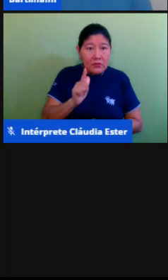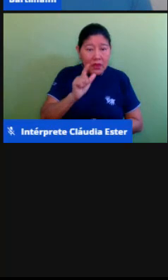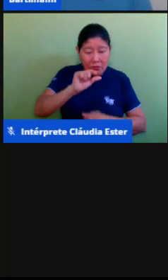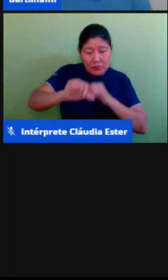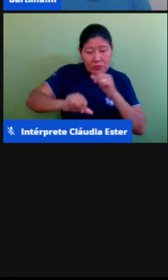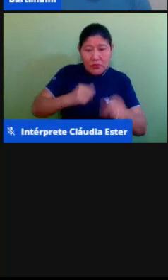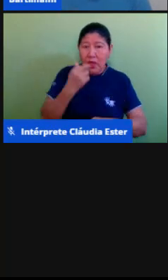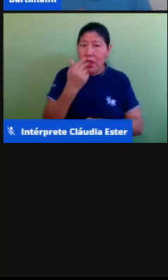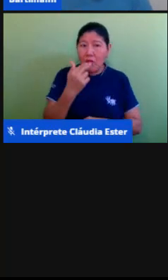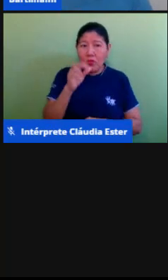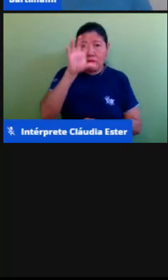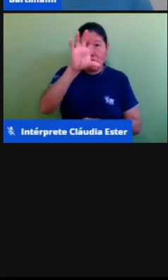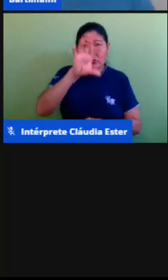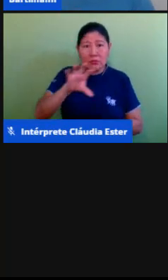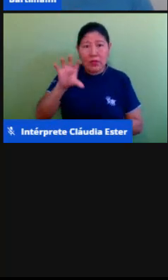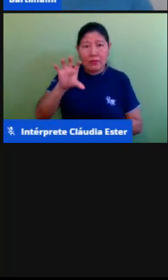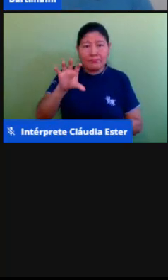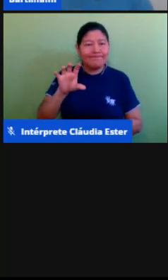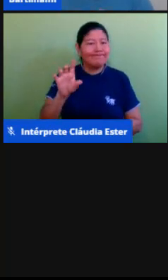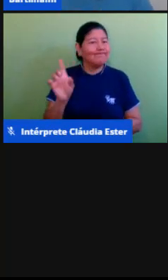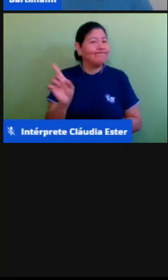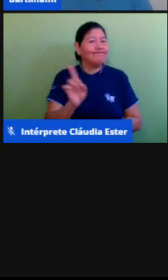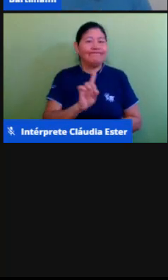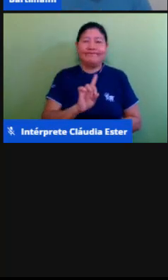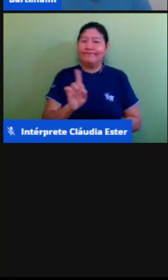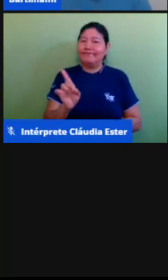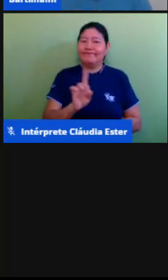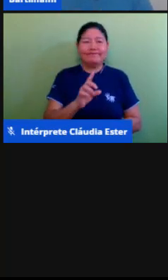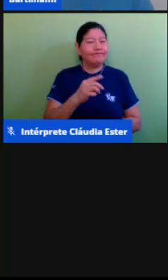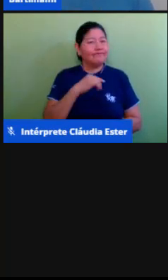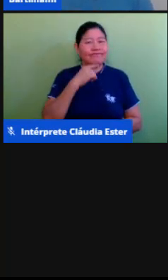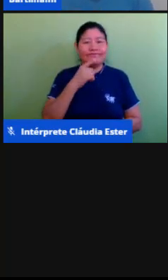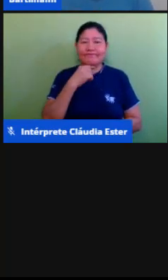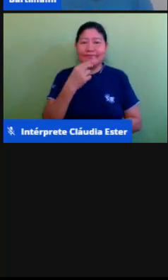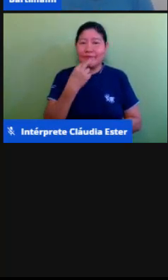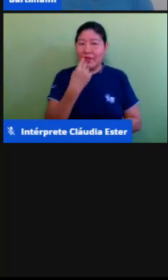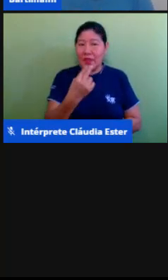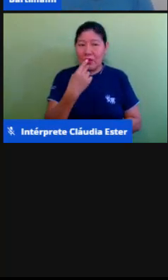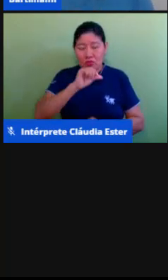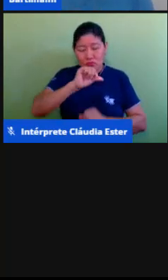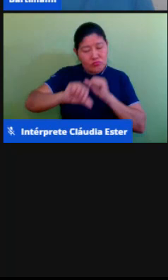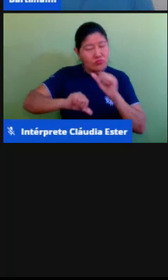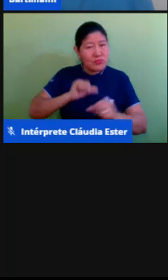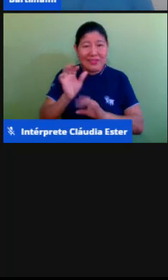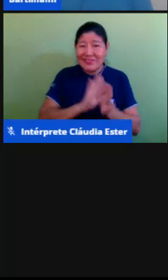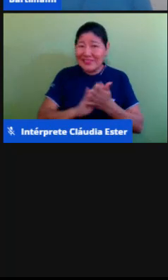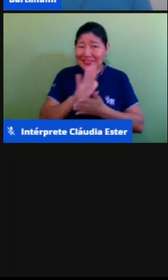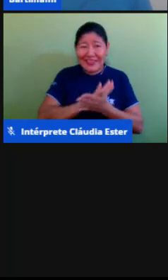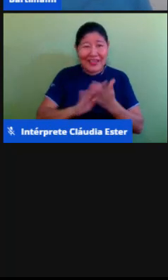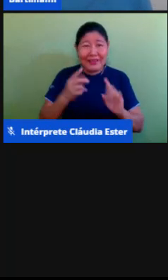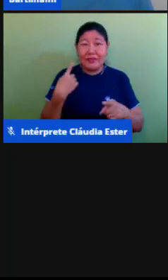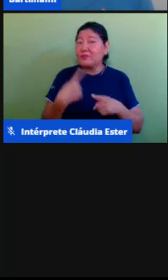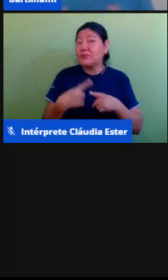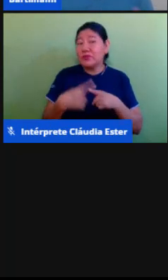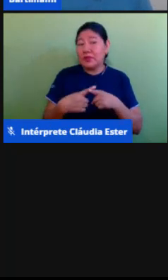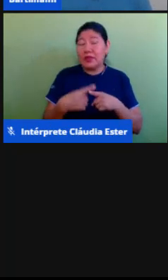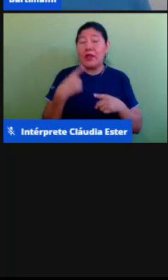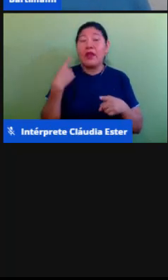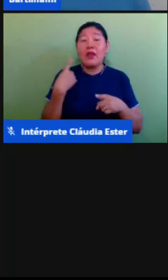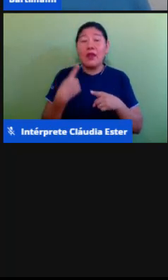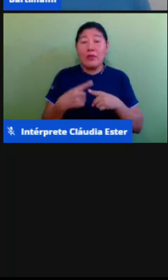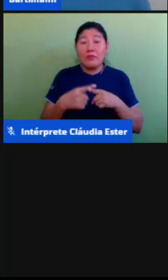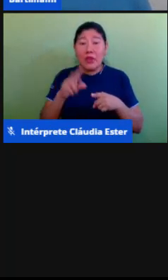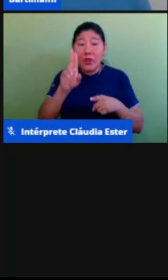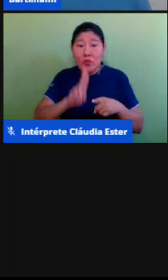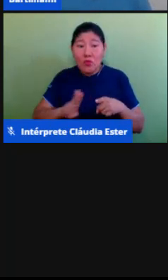mapa? Não. Por que você não consegue mudar a cor do mapa? Porque o uso das terras, existe uma convenção